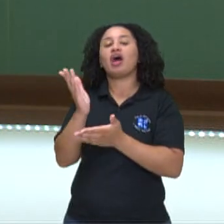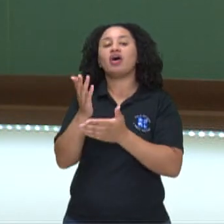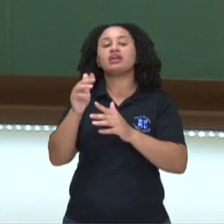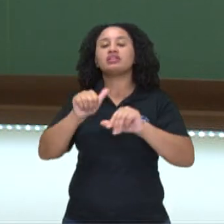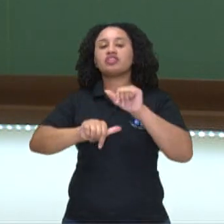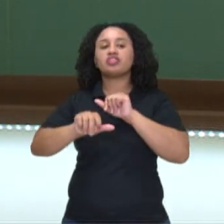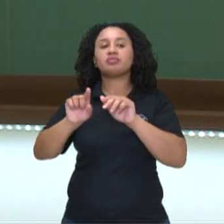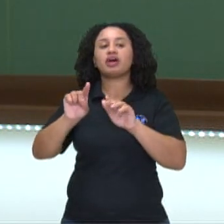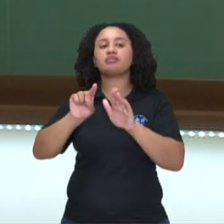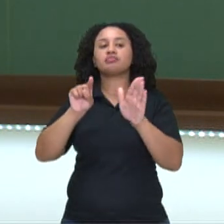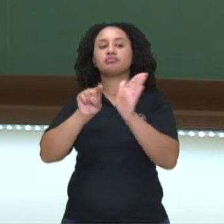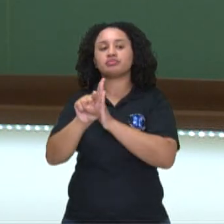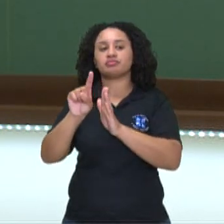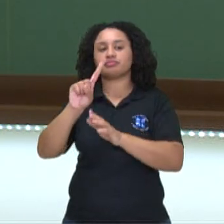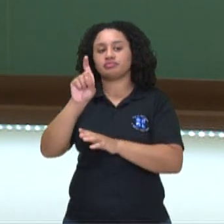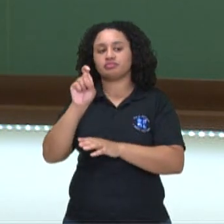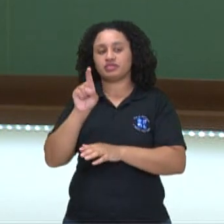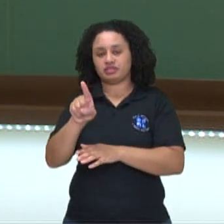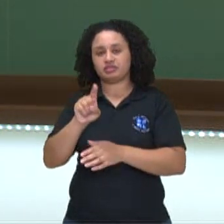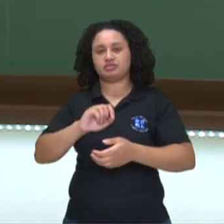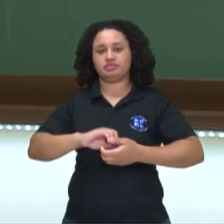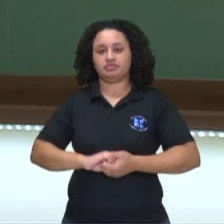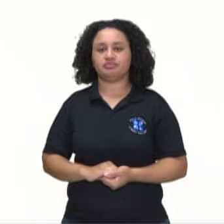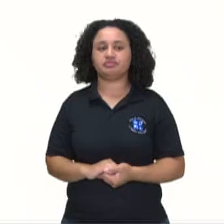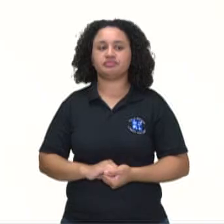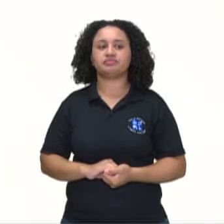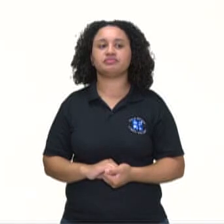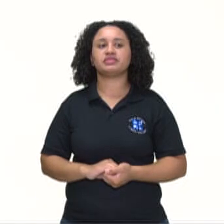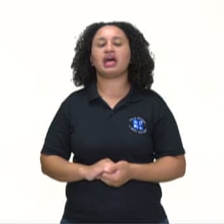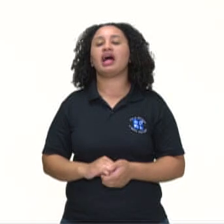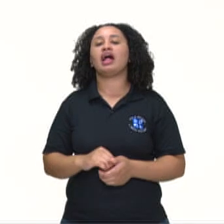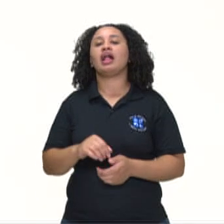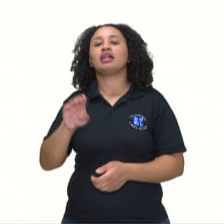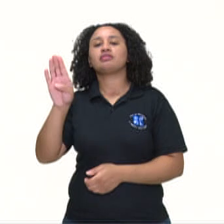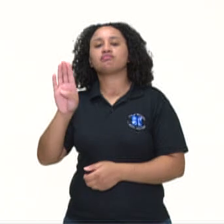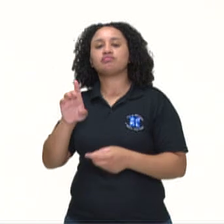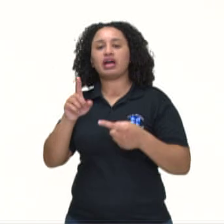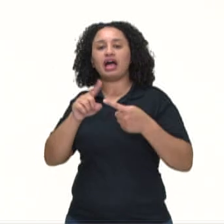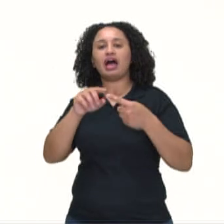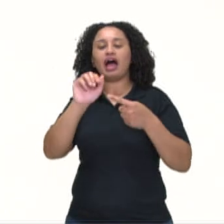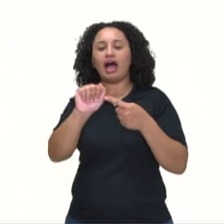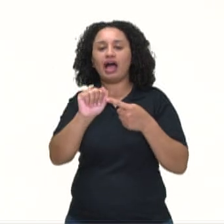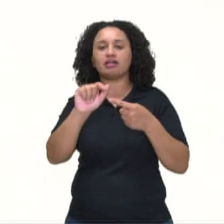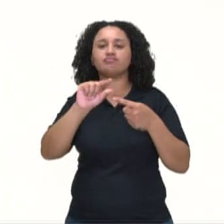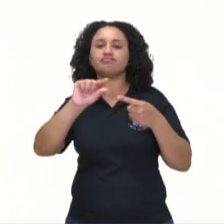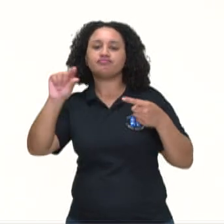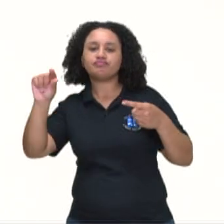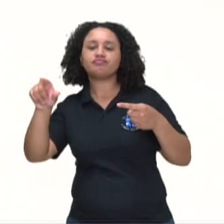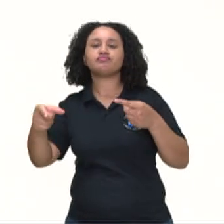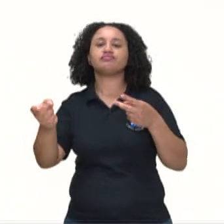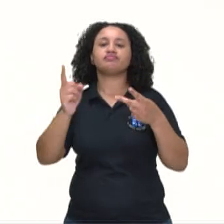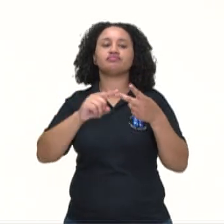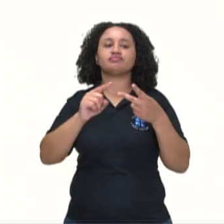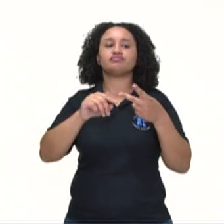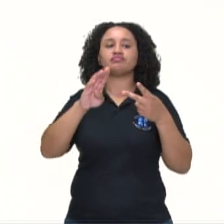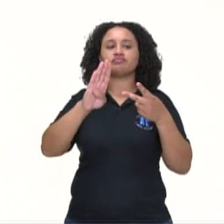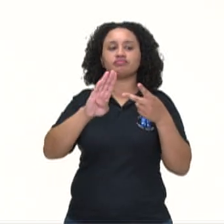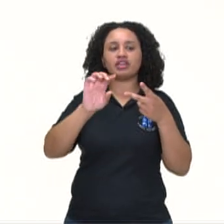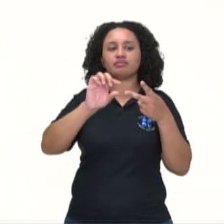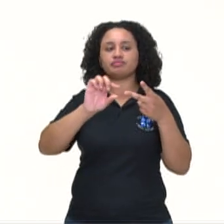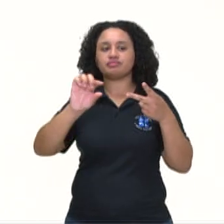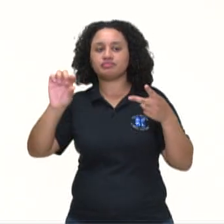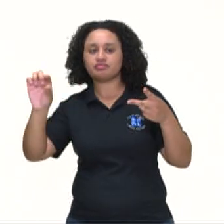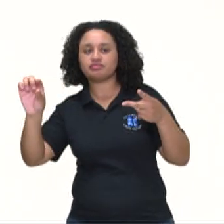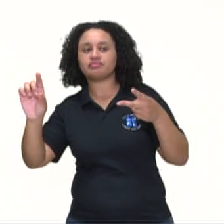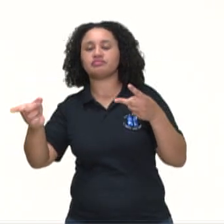Letra A, does the girl from the poem have good grades? Letra B, does the girl from the poem has good grades? Ou letra C, does